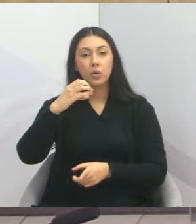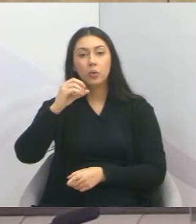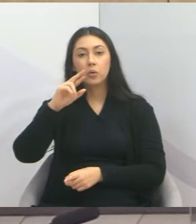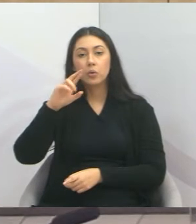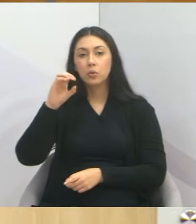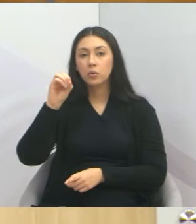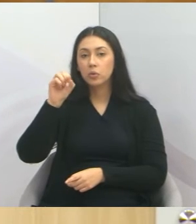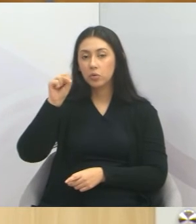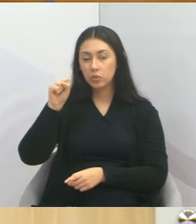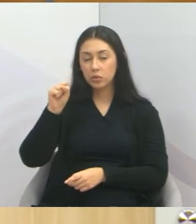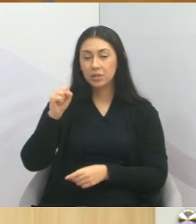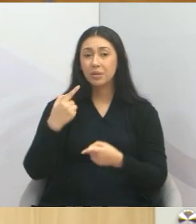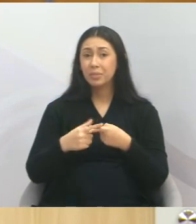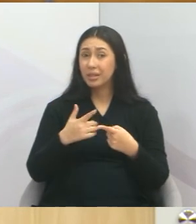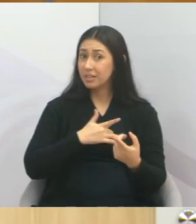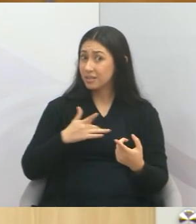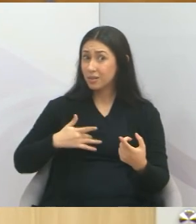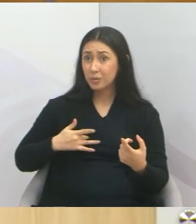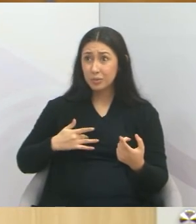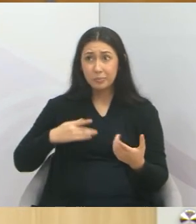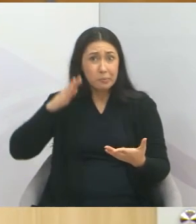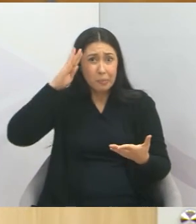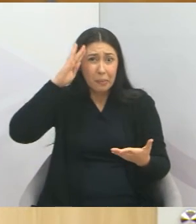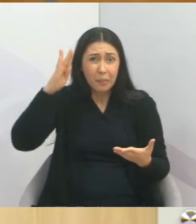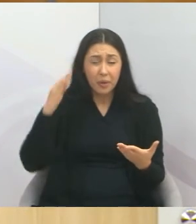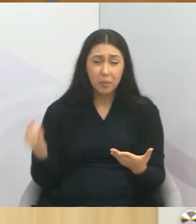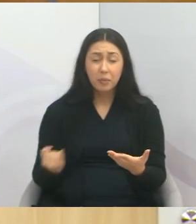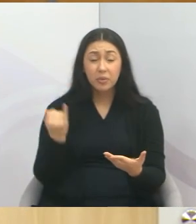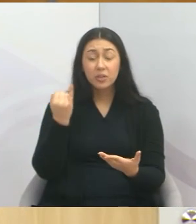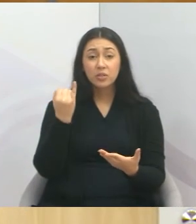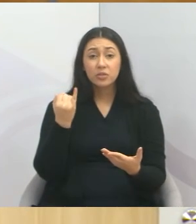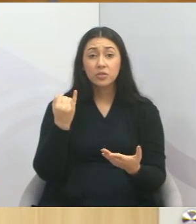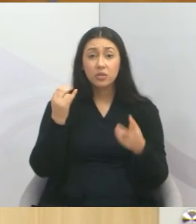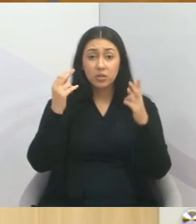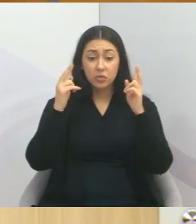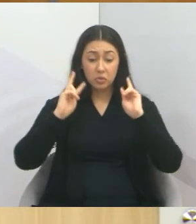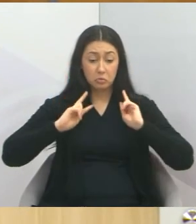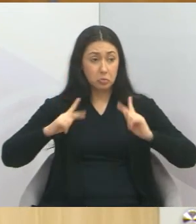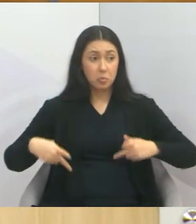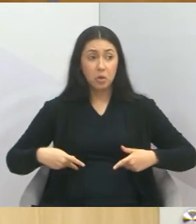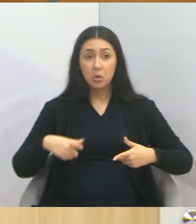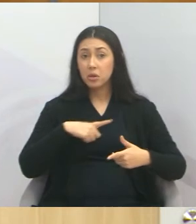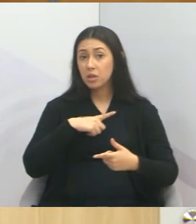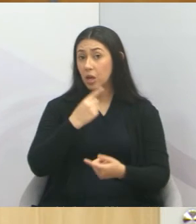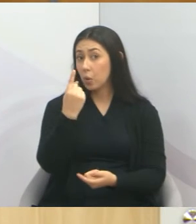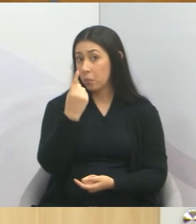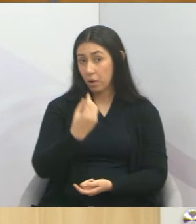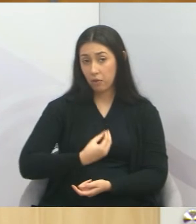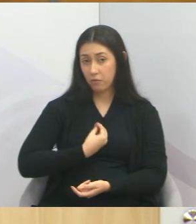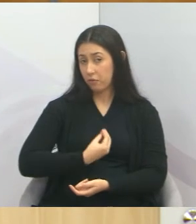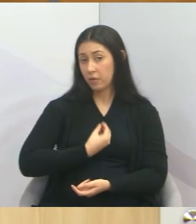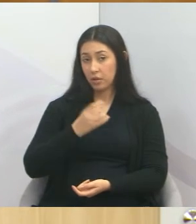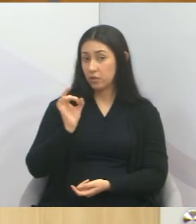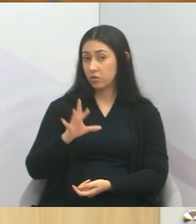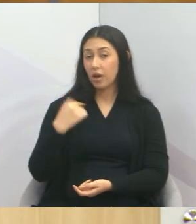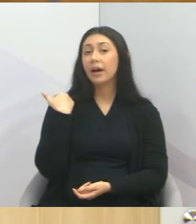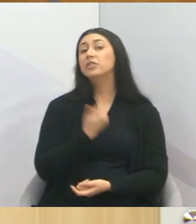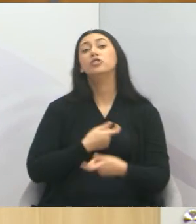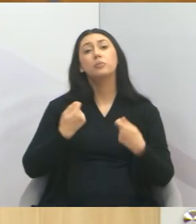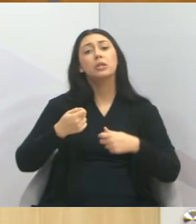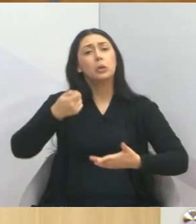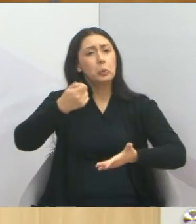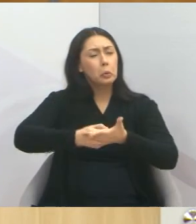gente a saúde É fundamental na vida das pessoas e o ser humano ele tem uma vida só e é por isso que a gente tem que cobrar mesmo